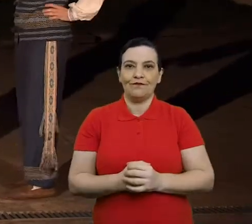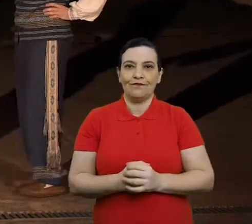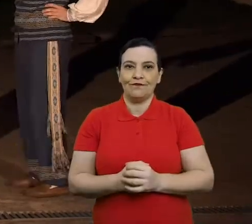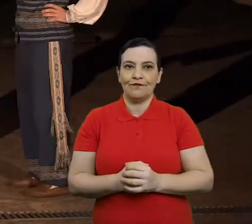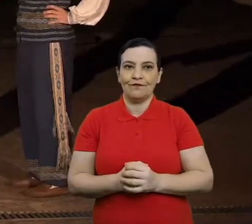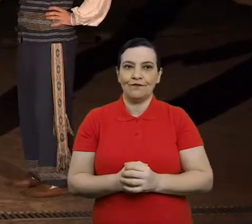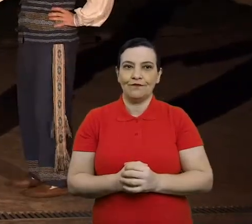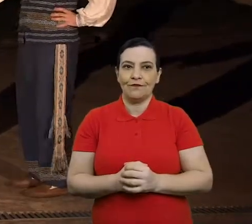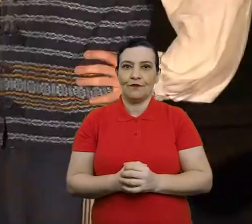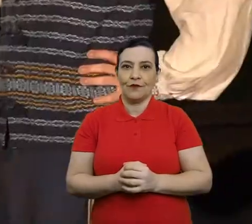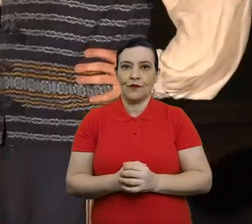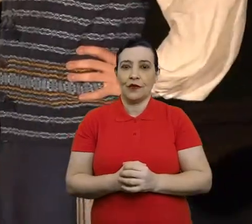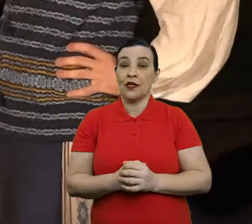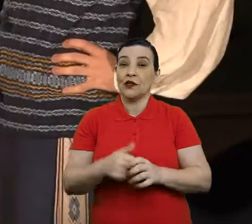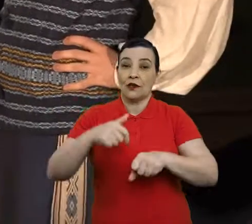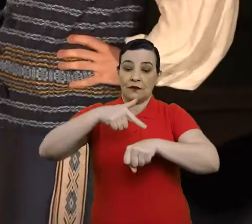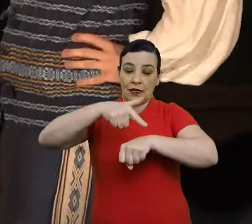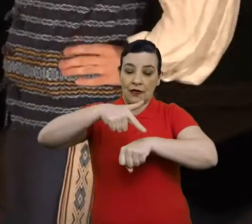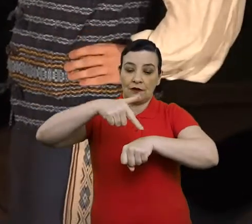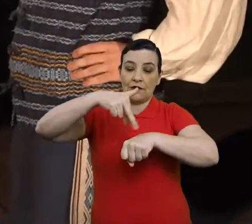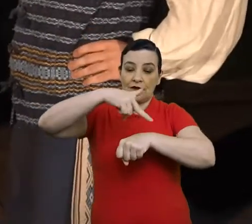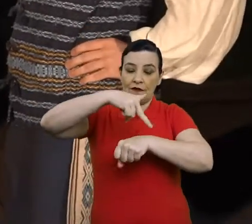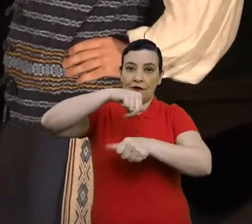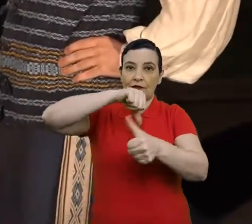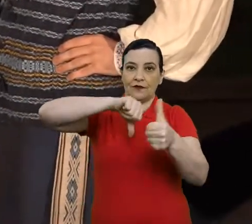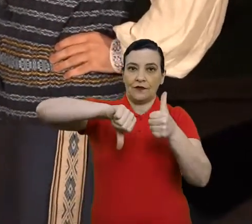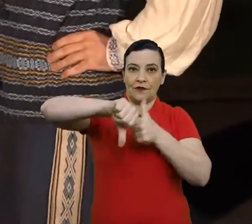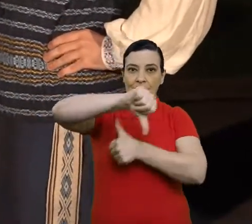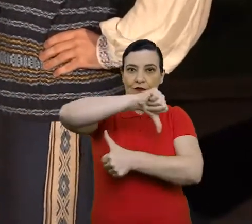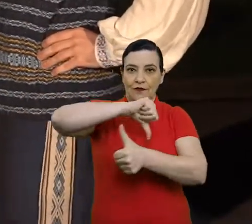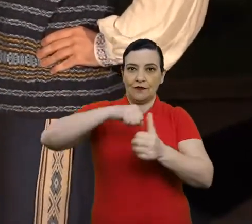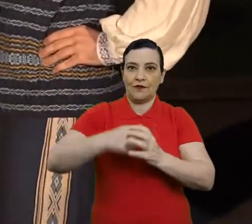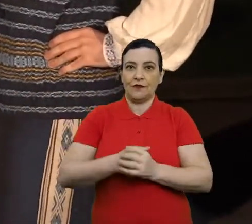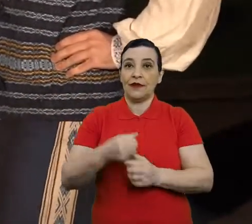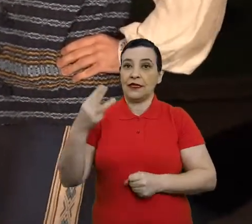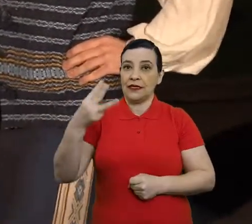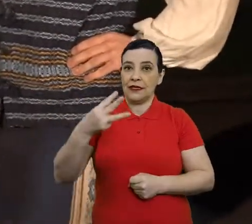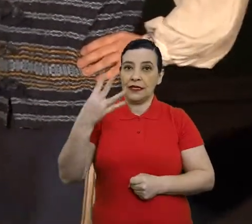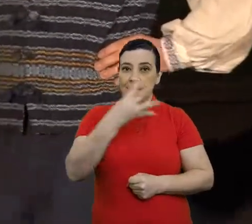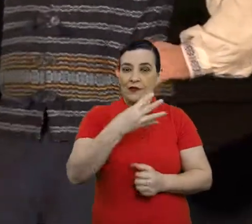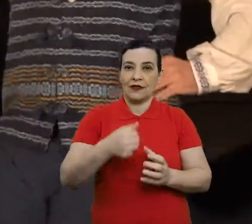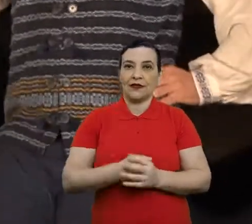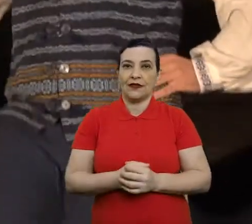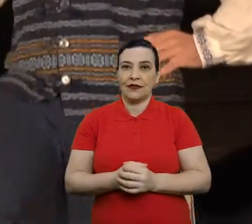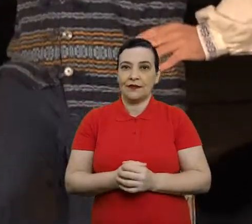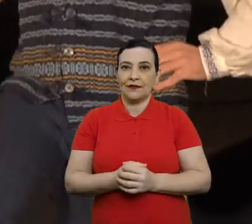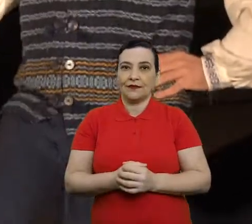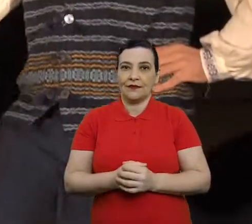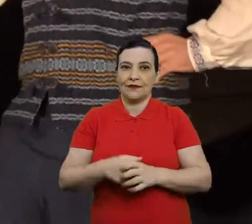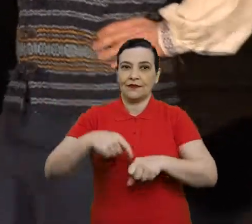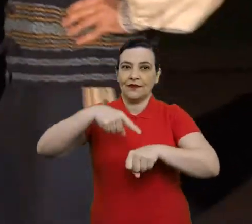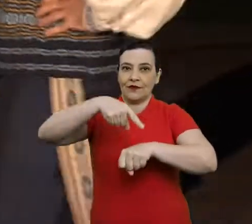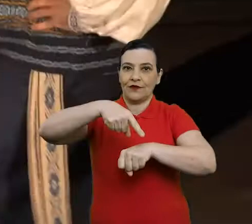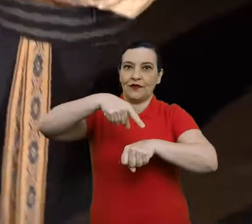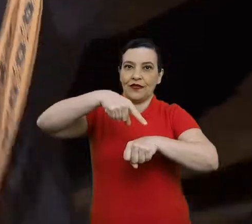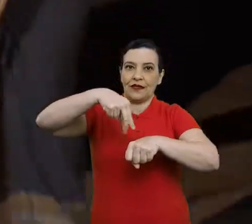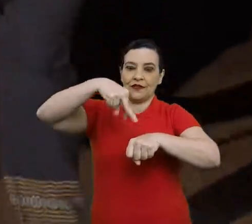fazendo só os chutes para dentro e para fora e trocando de lugar vai ficar assim, ó. Tris queturi.